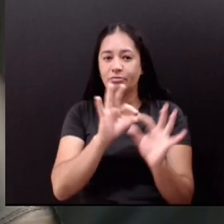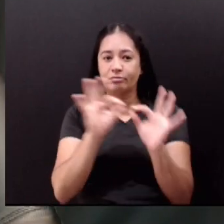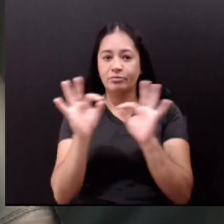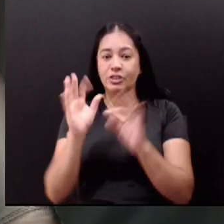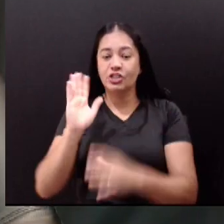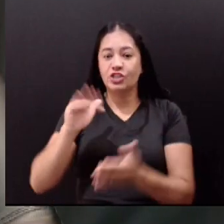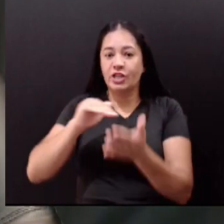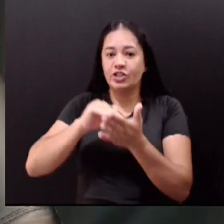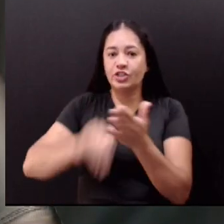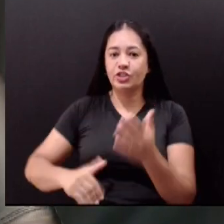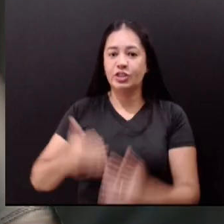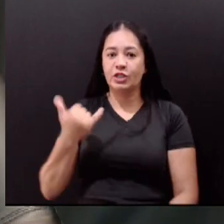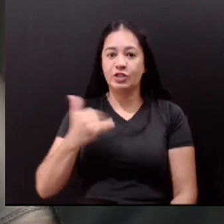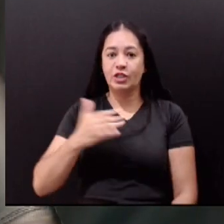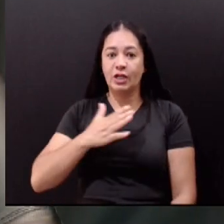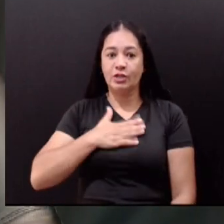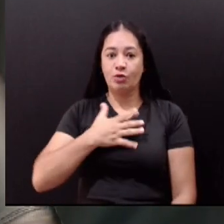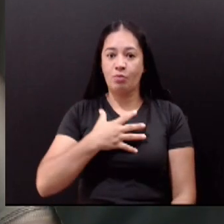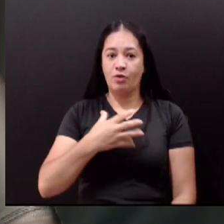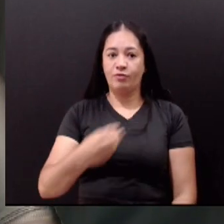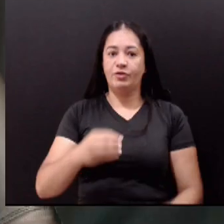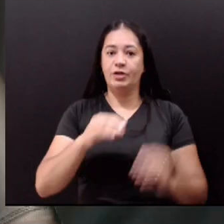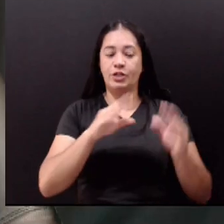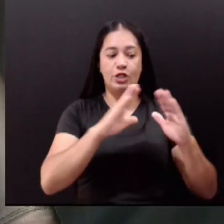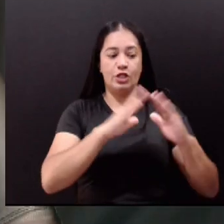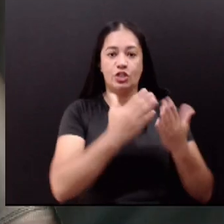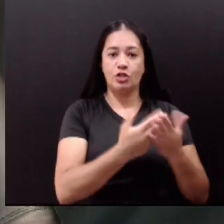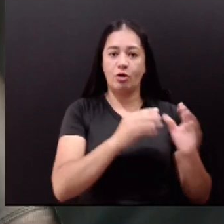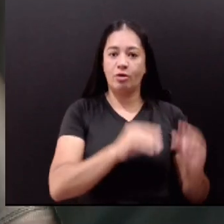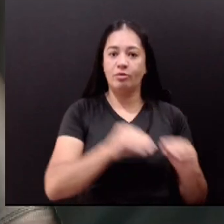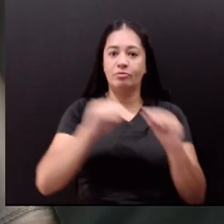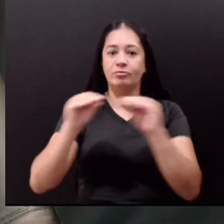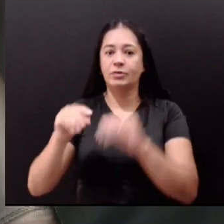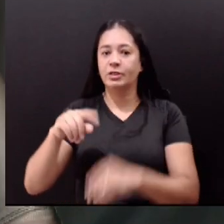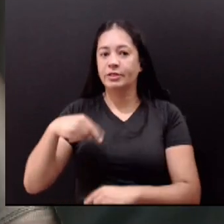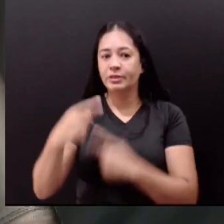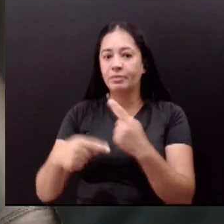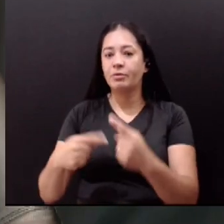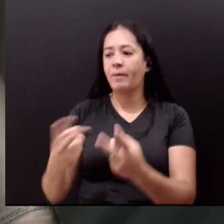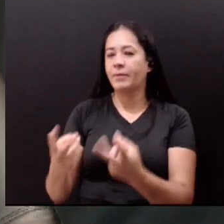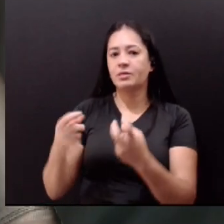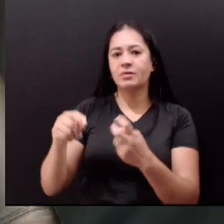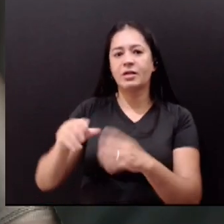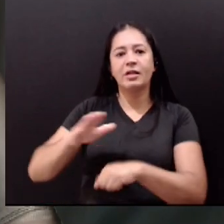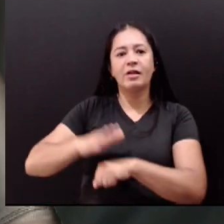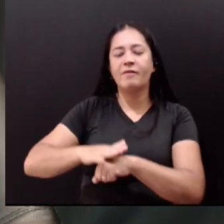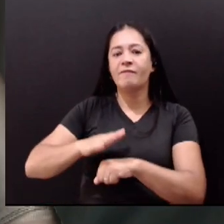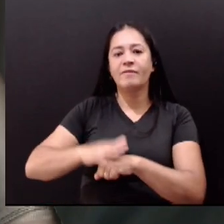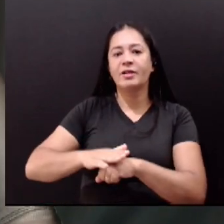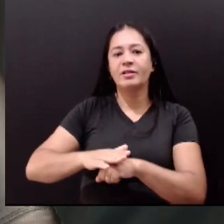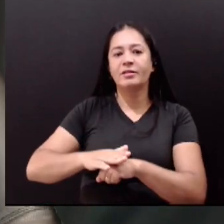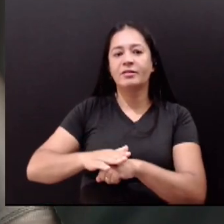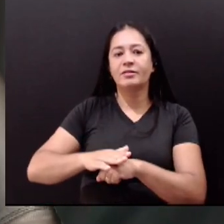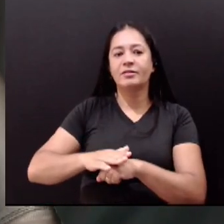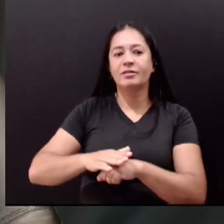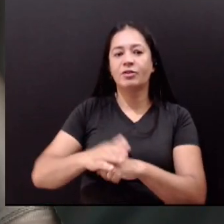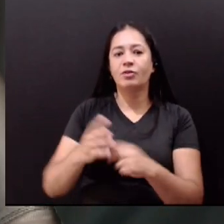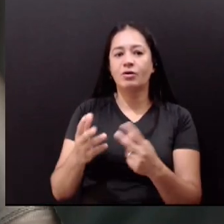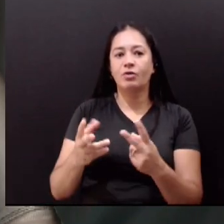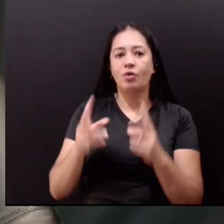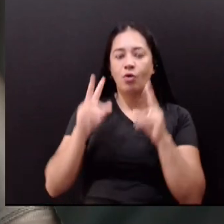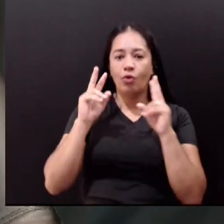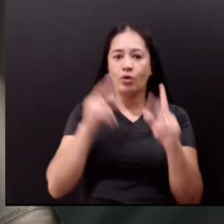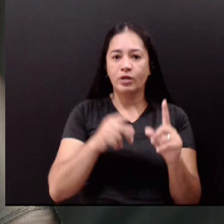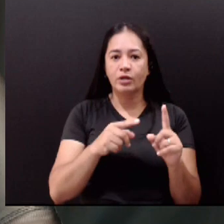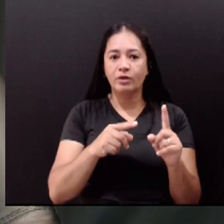e mudado ele de escola. Depois percebi que ele fazia exatamente o que vi na personagem que morreu.